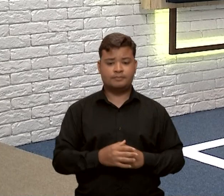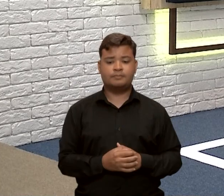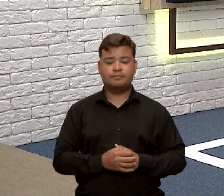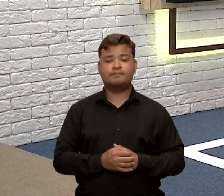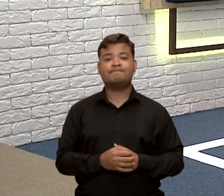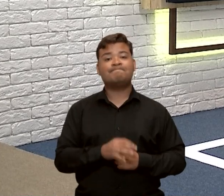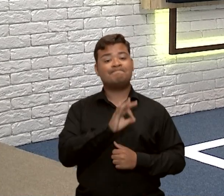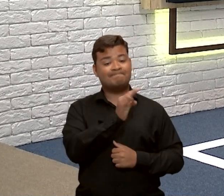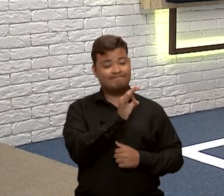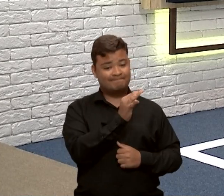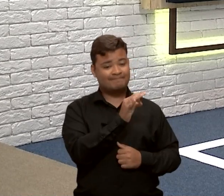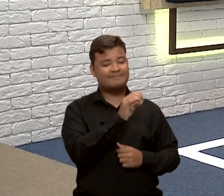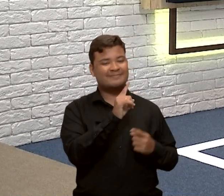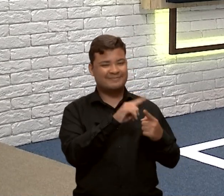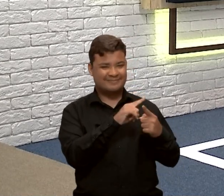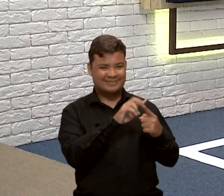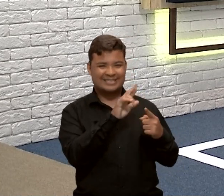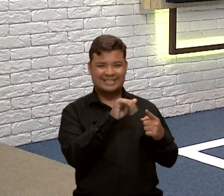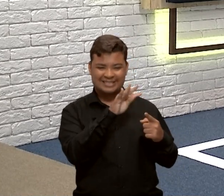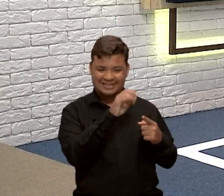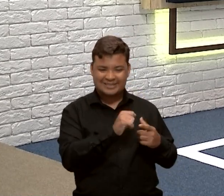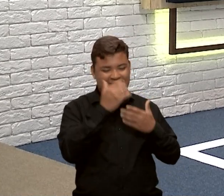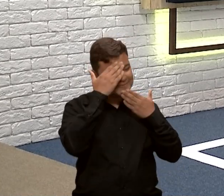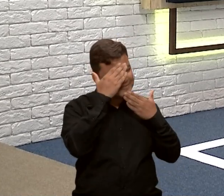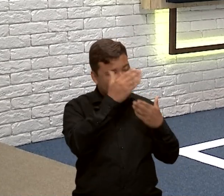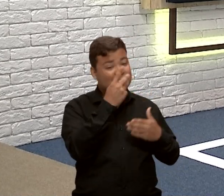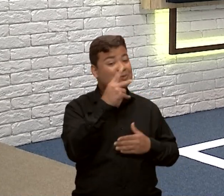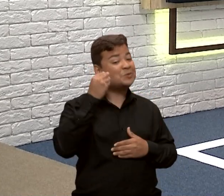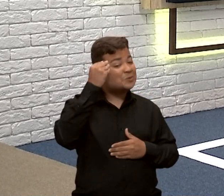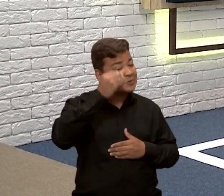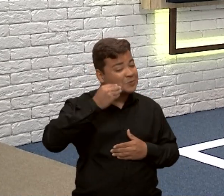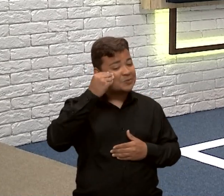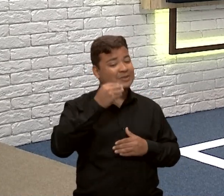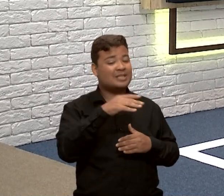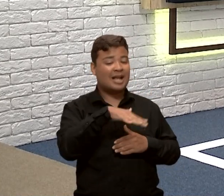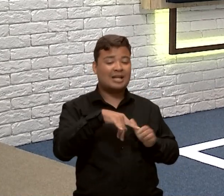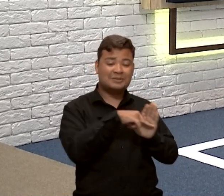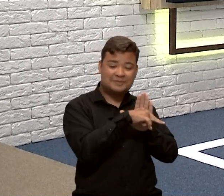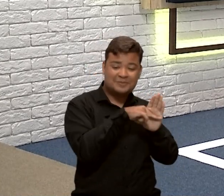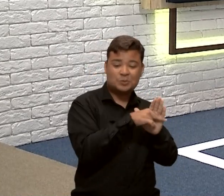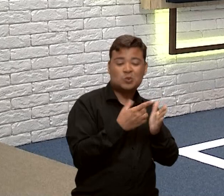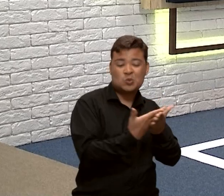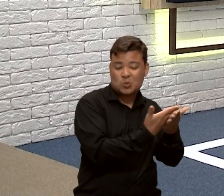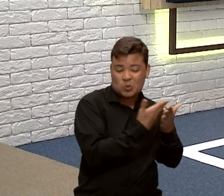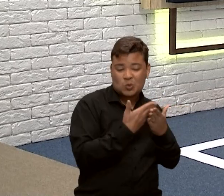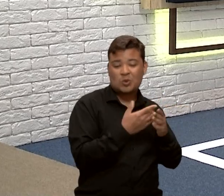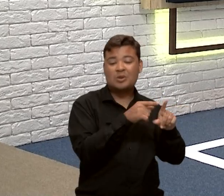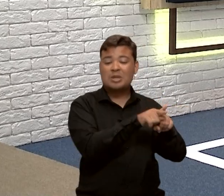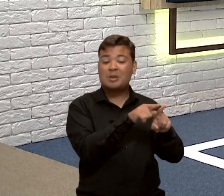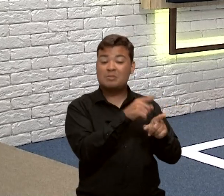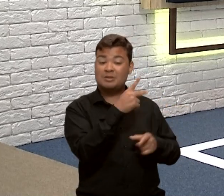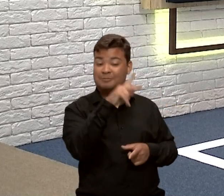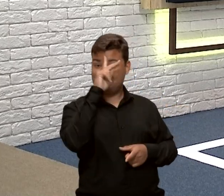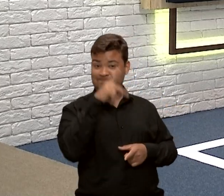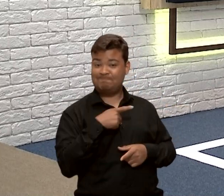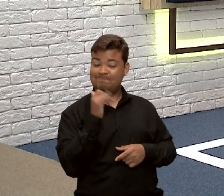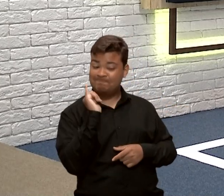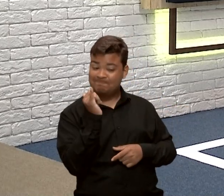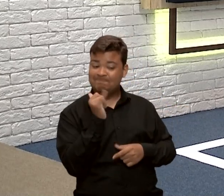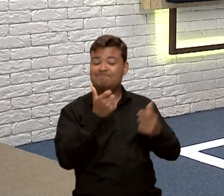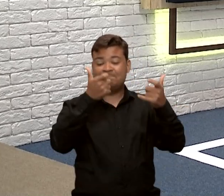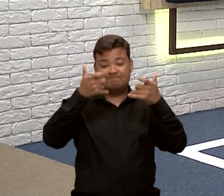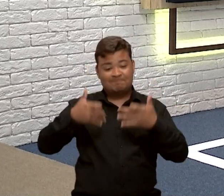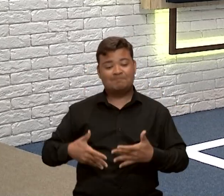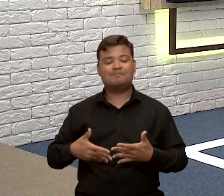certo, Renata, muito obrigada por ter contado também sobre a sua experiência enquanto pesquisadora, também relato pessoal. É sempre bom a gente